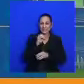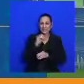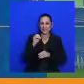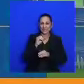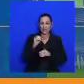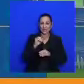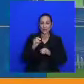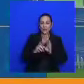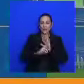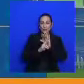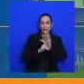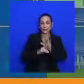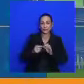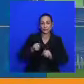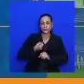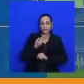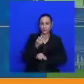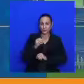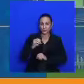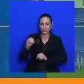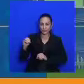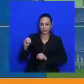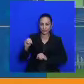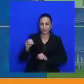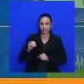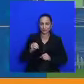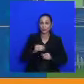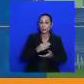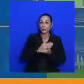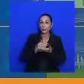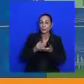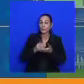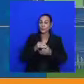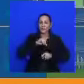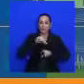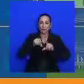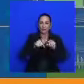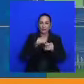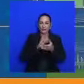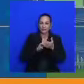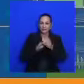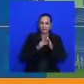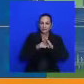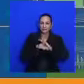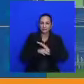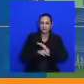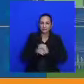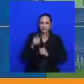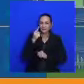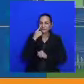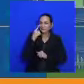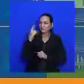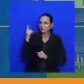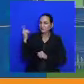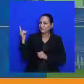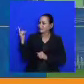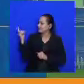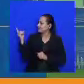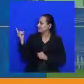a 00, sendo que 00 representa o número 100. Começando o sorteio da Lotomania.